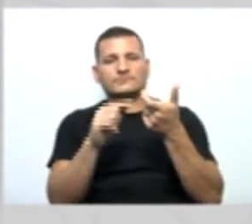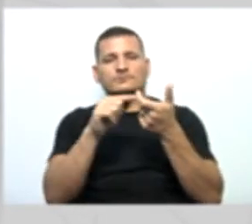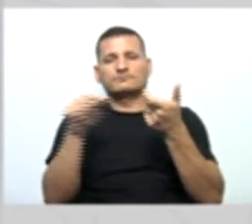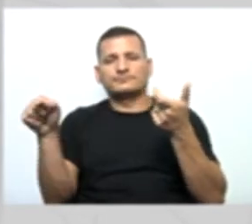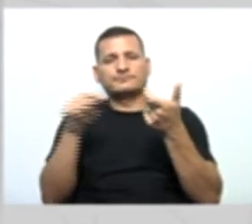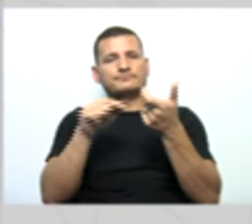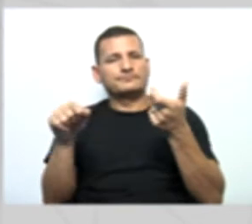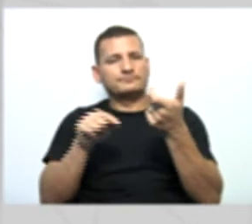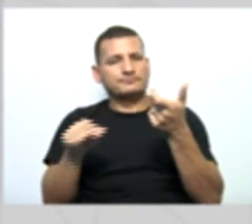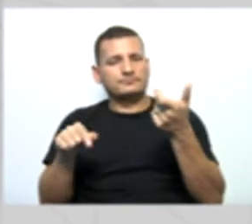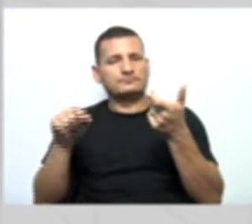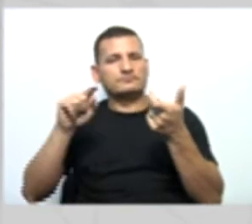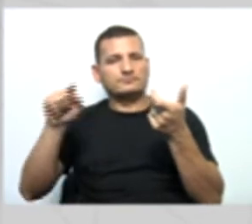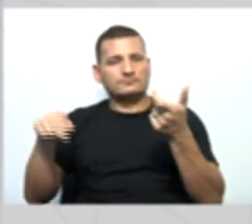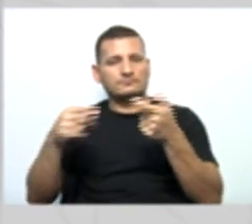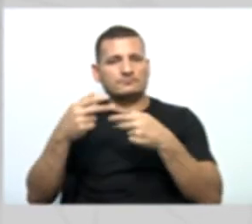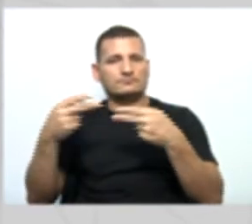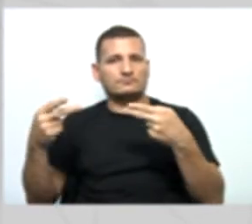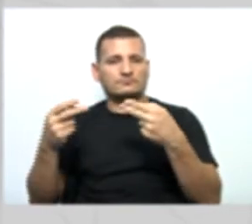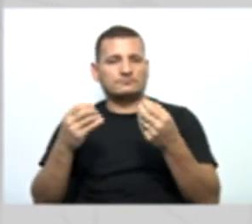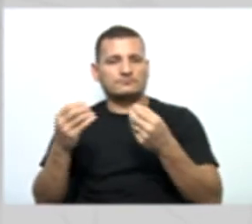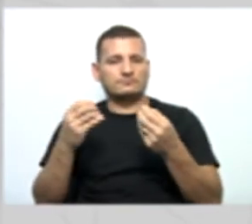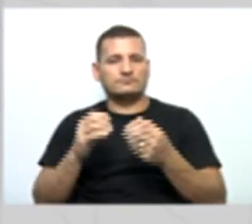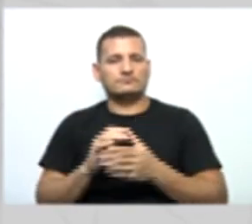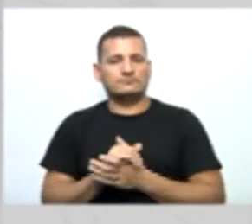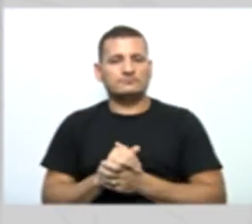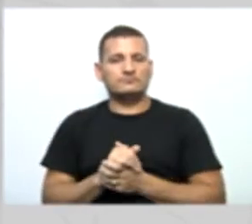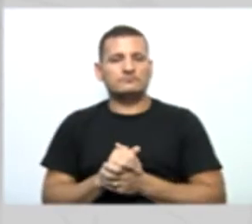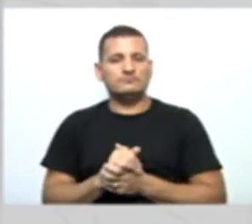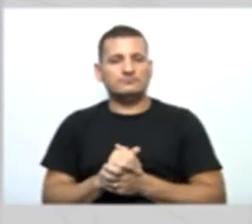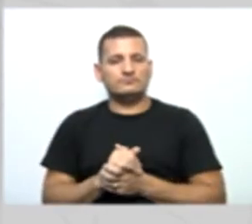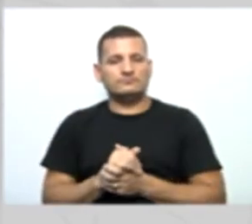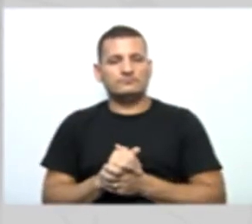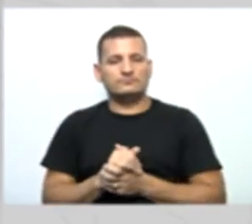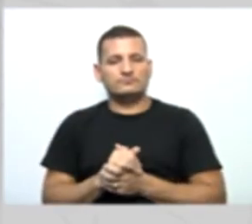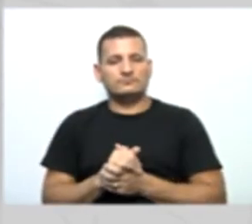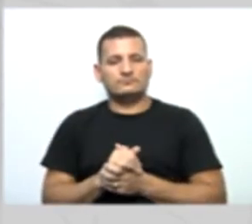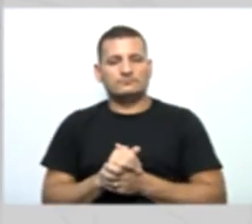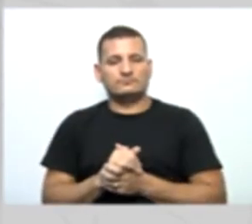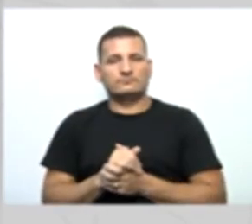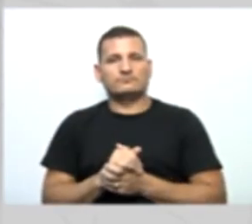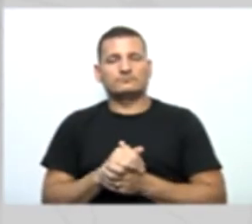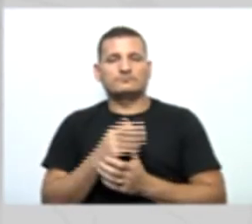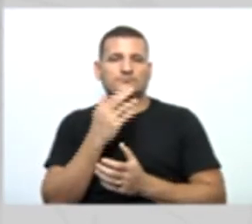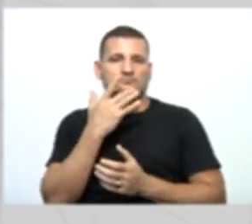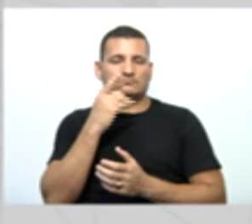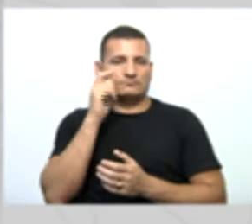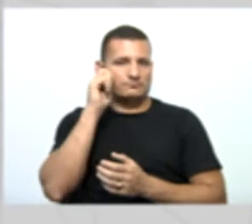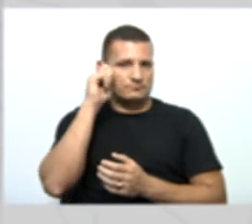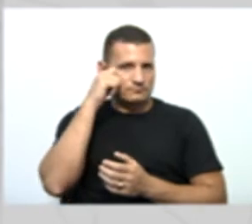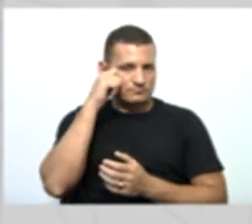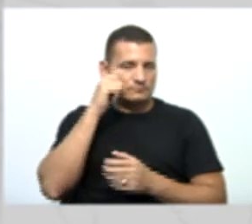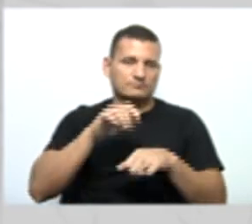desses atributos do nosso objeto. Nós podemos dizer que a nossa camisa tem a cor preta,